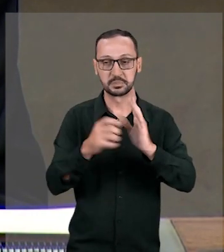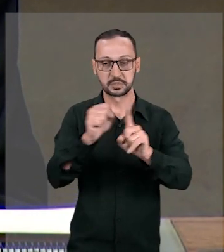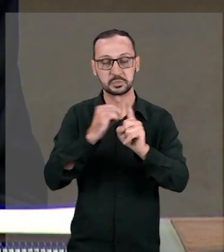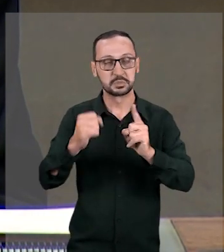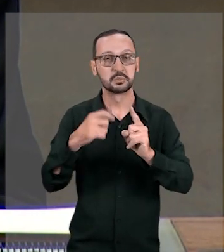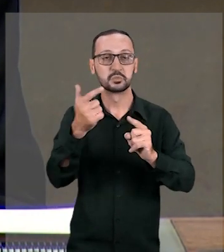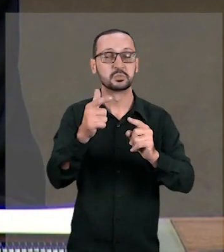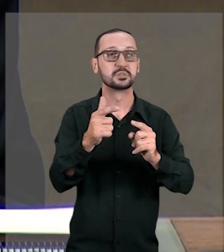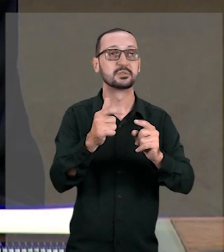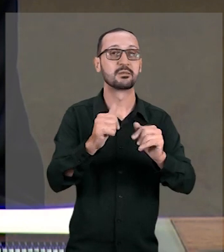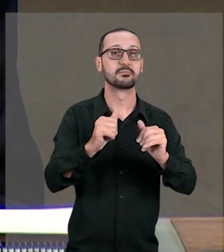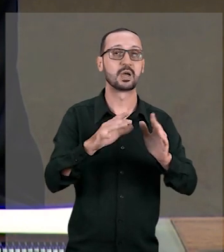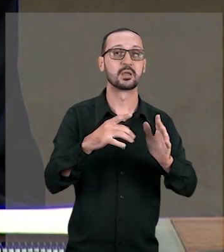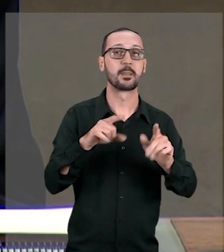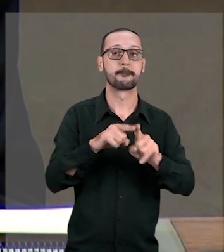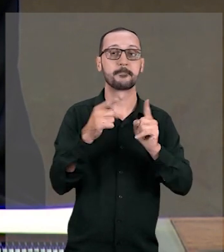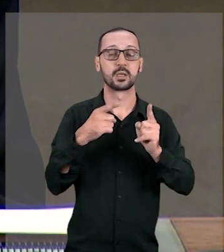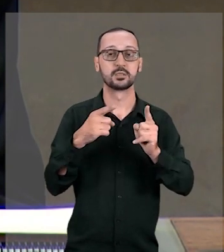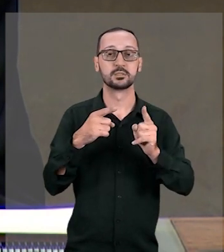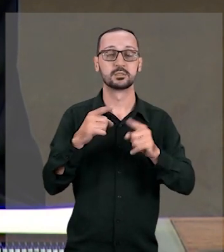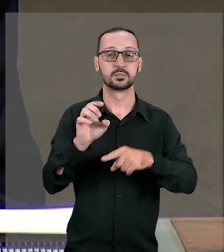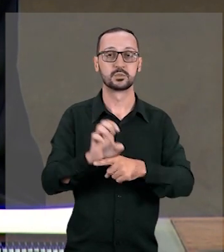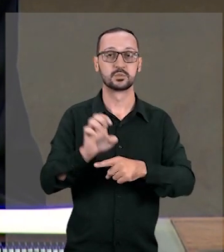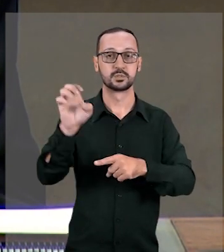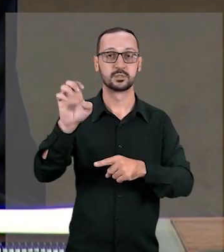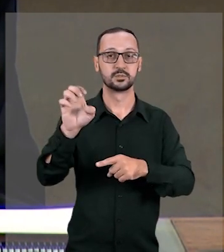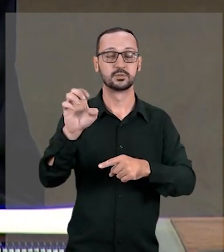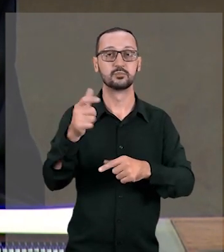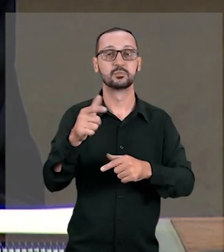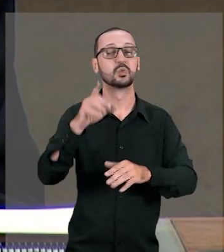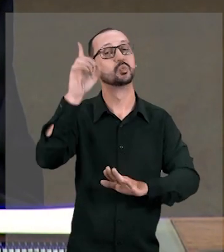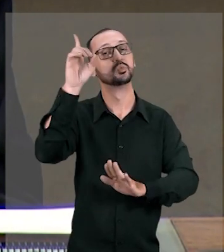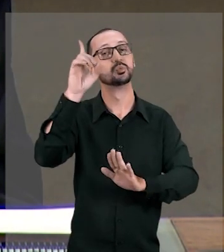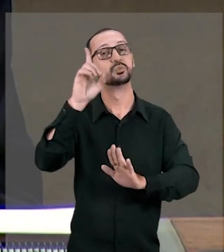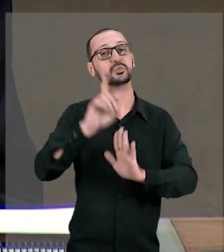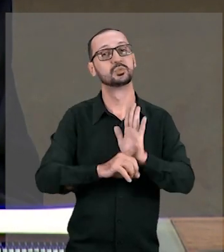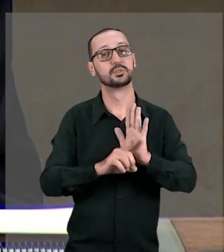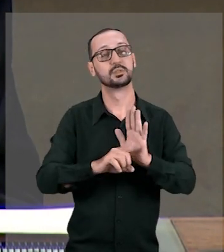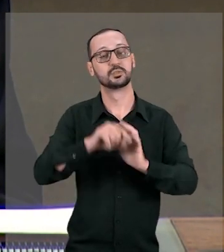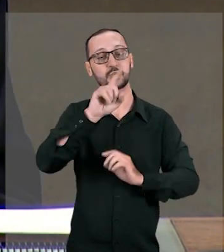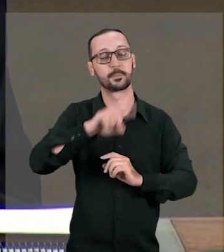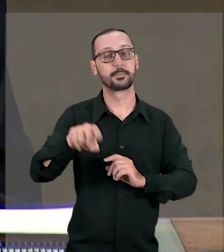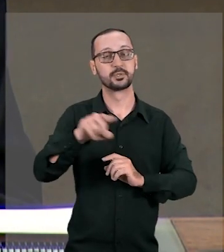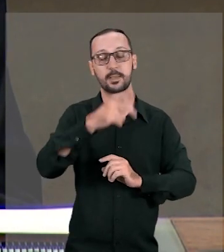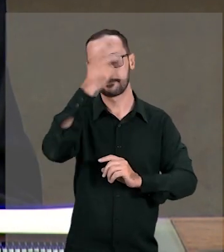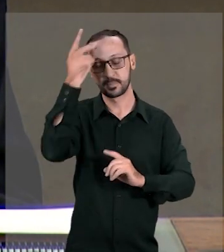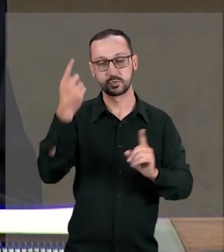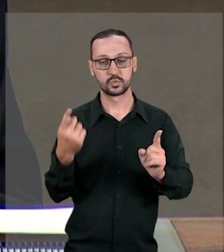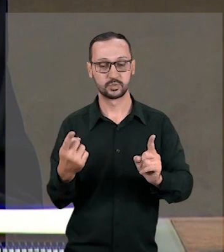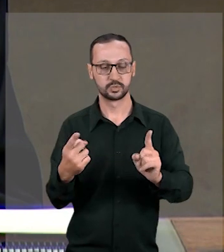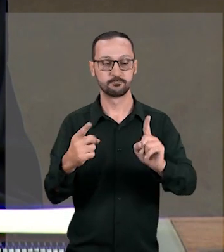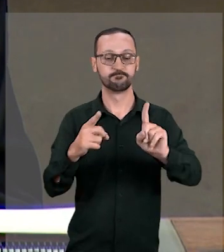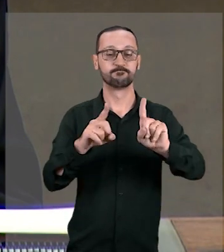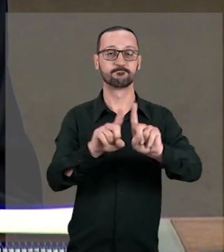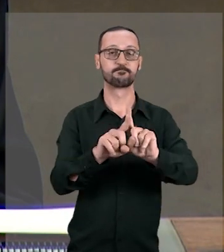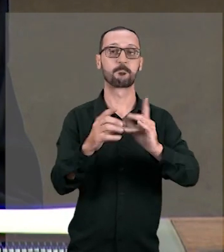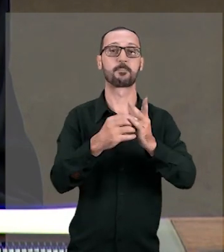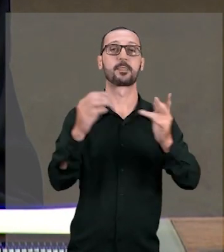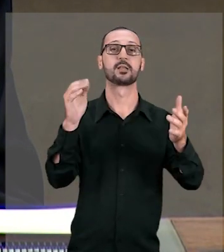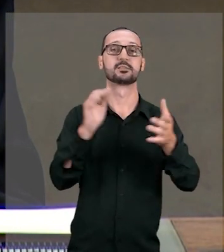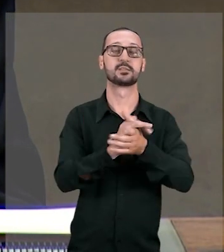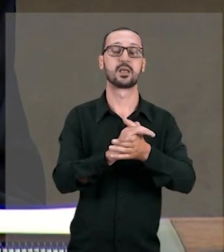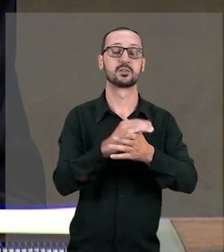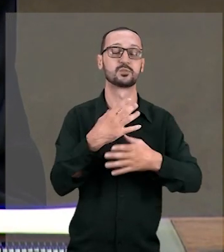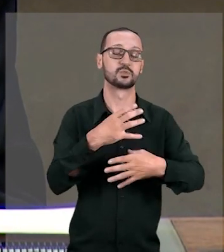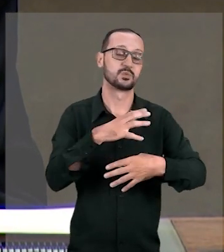sociedade, mas o Estado não tem o direito de impedir uma pessoa de colocar o